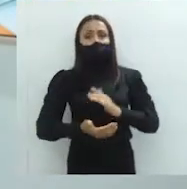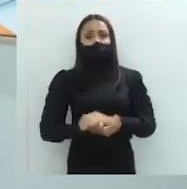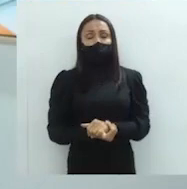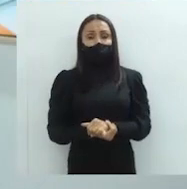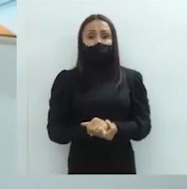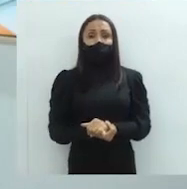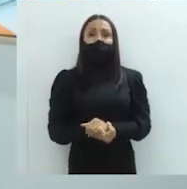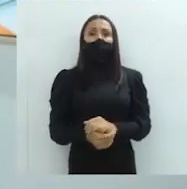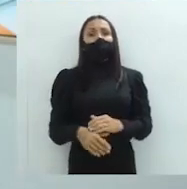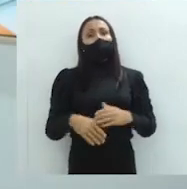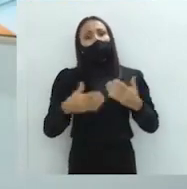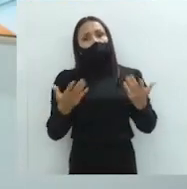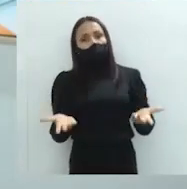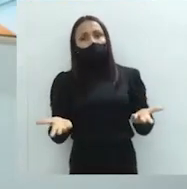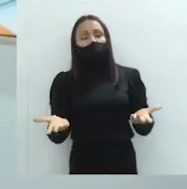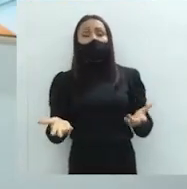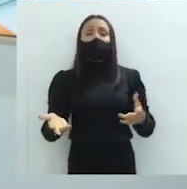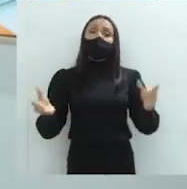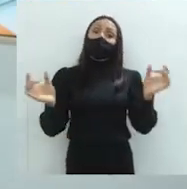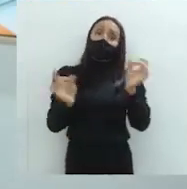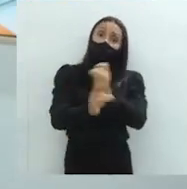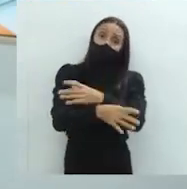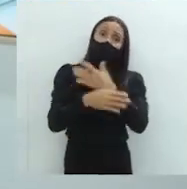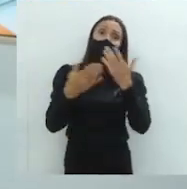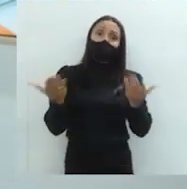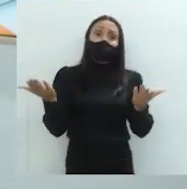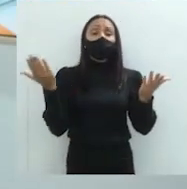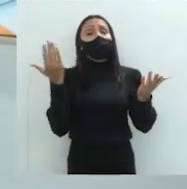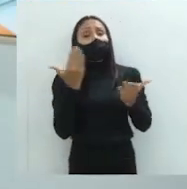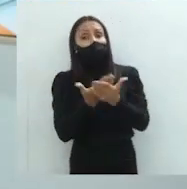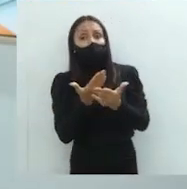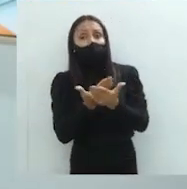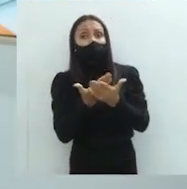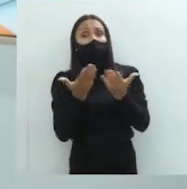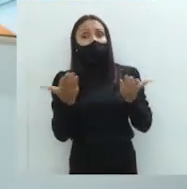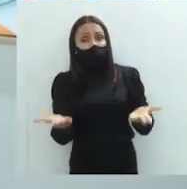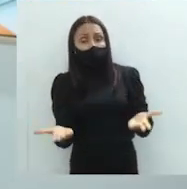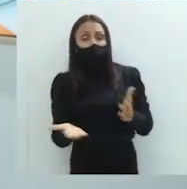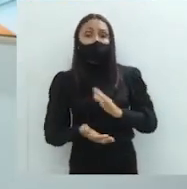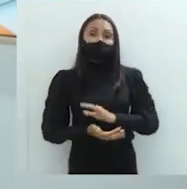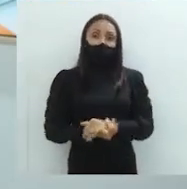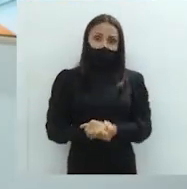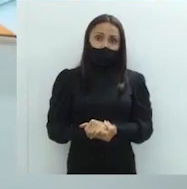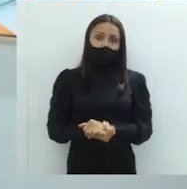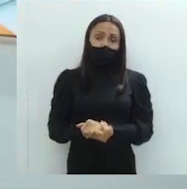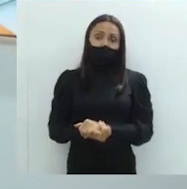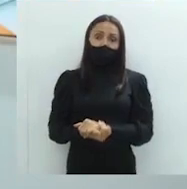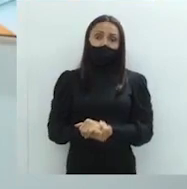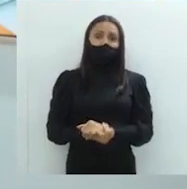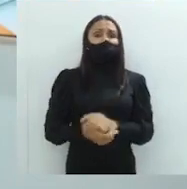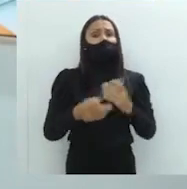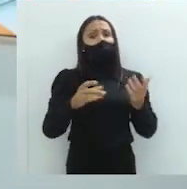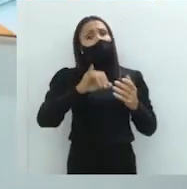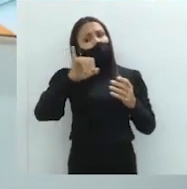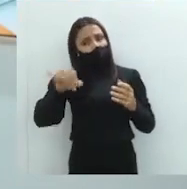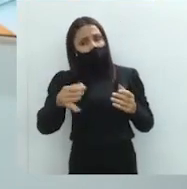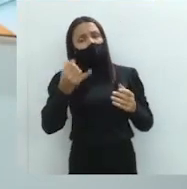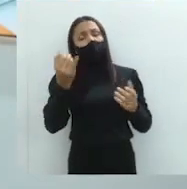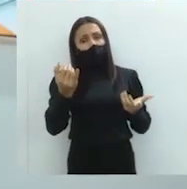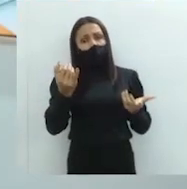Então aqui eu posso dizer a vocês o seguinte, que aproveitem esse